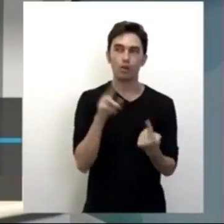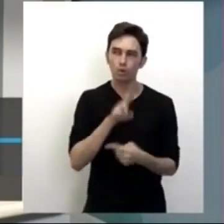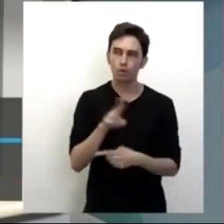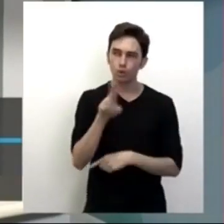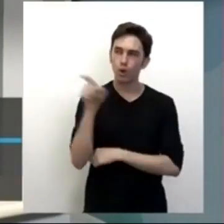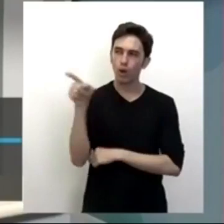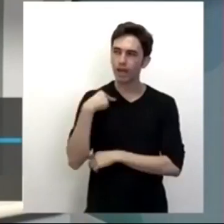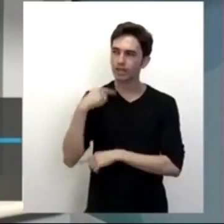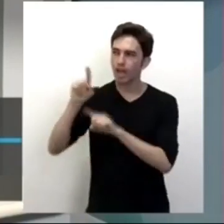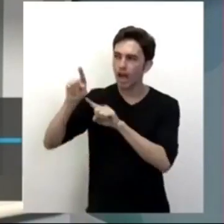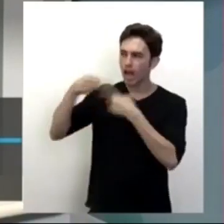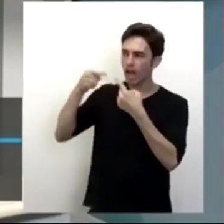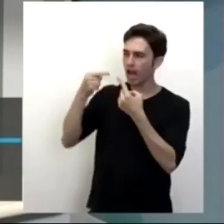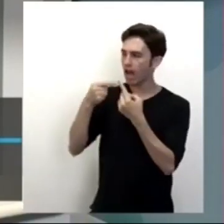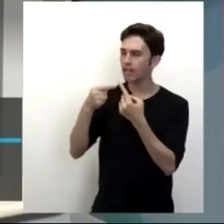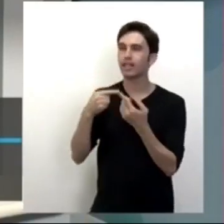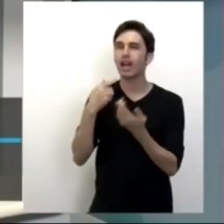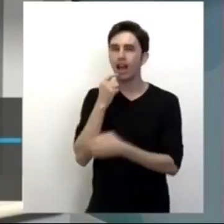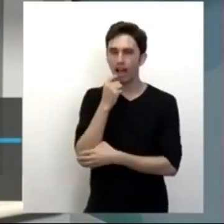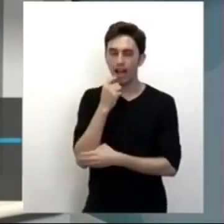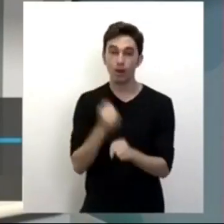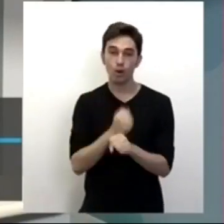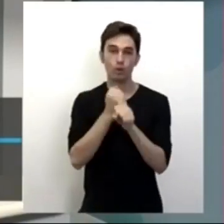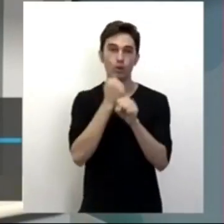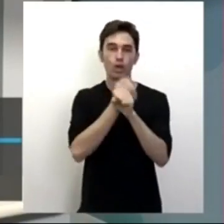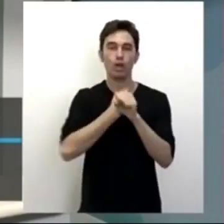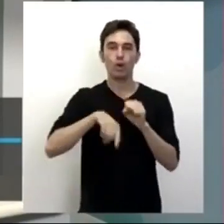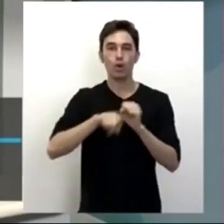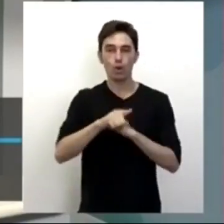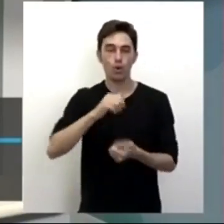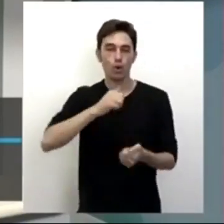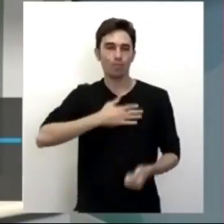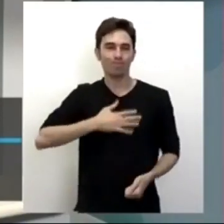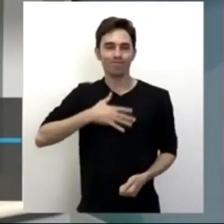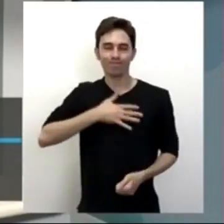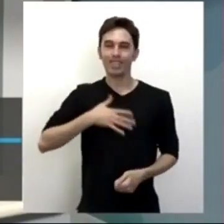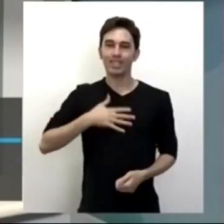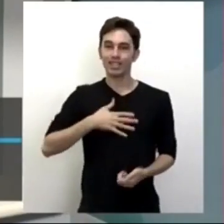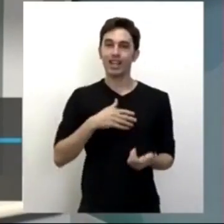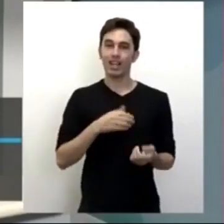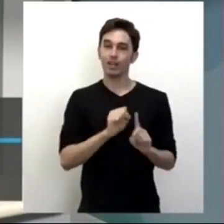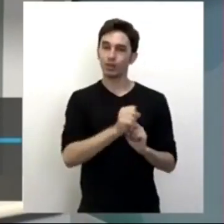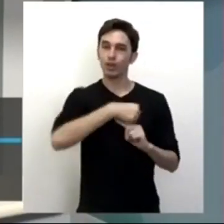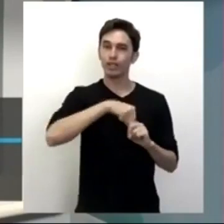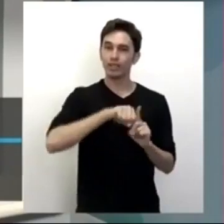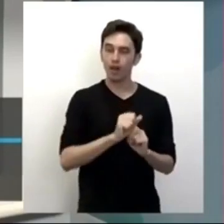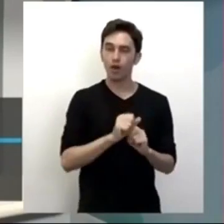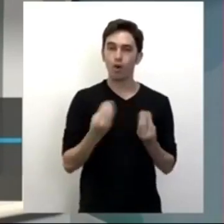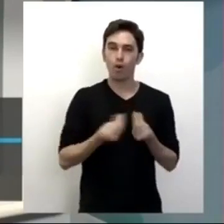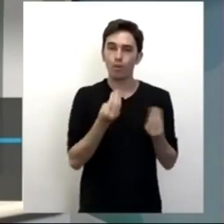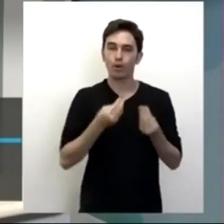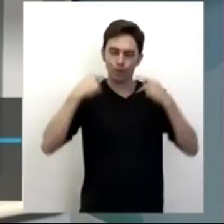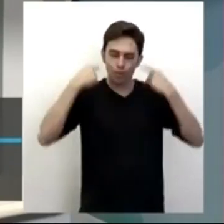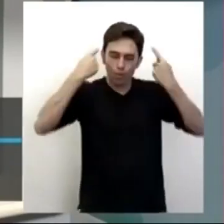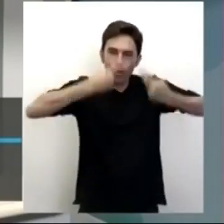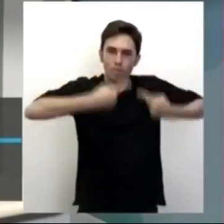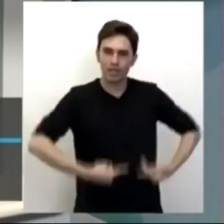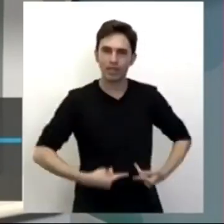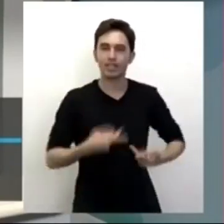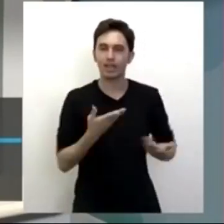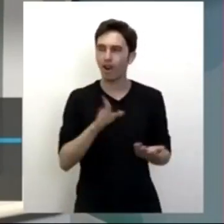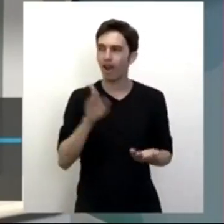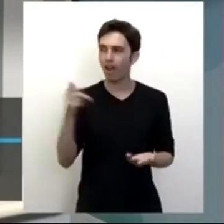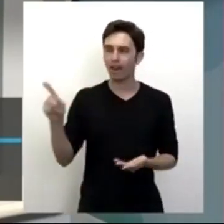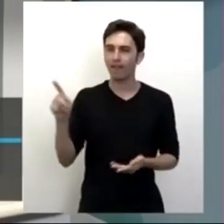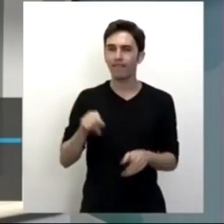e construiu o estado de bem-estar social como alternativa, um processo de humanização da face